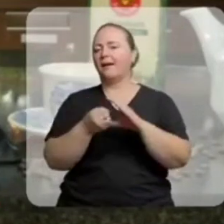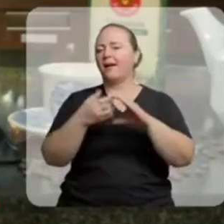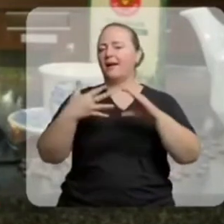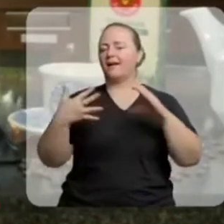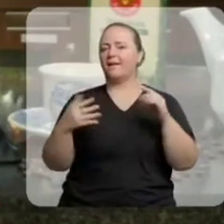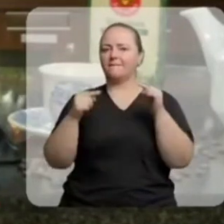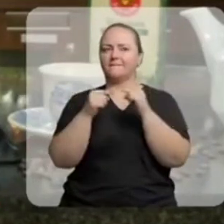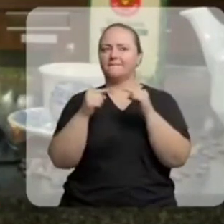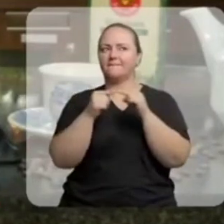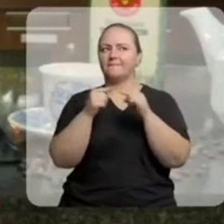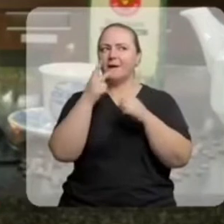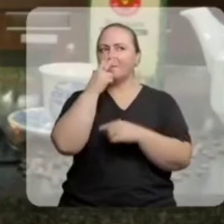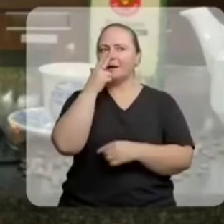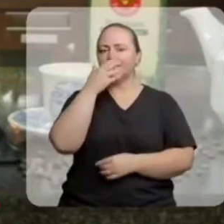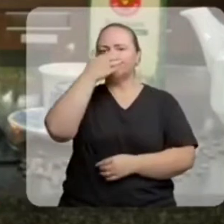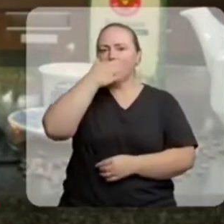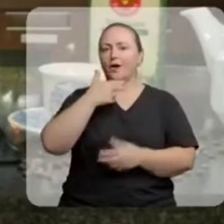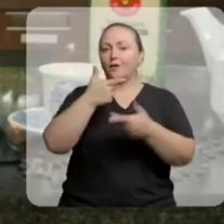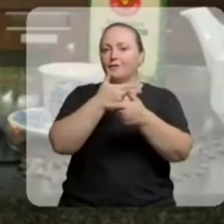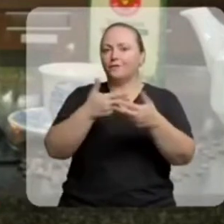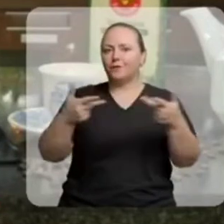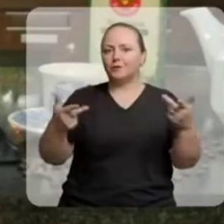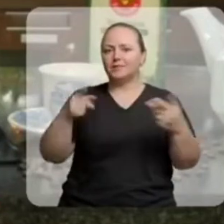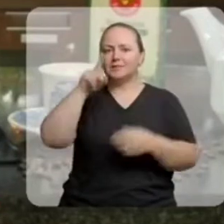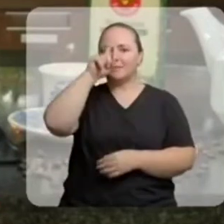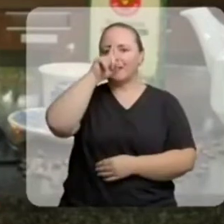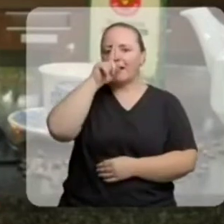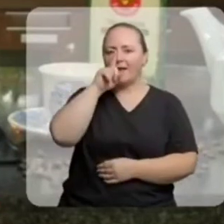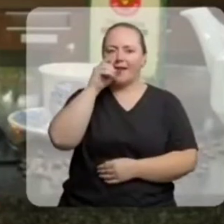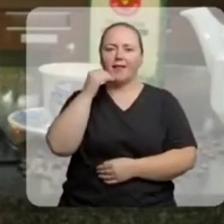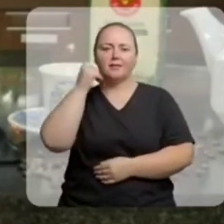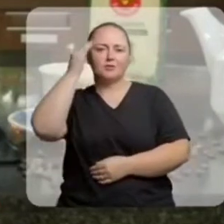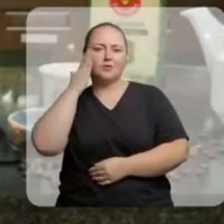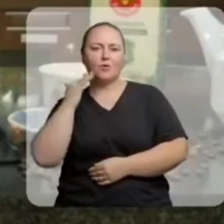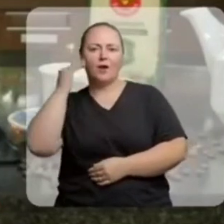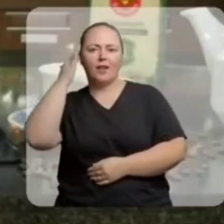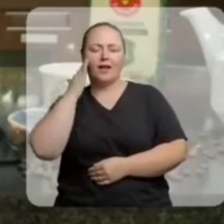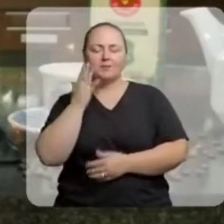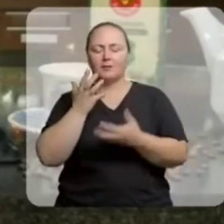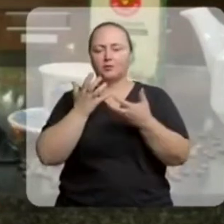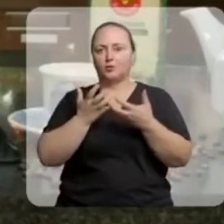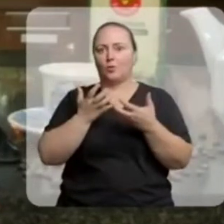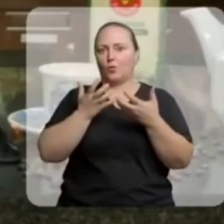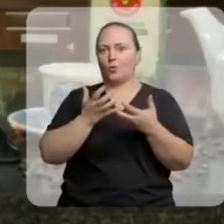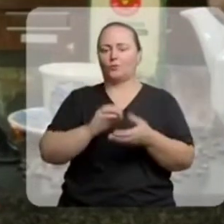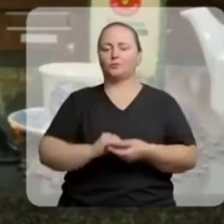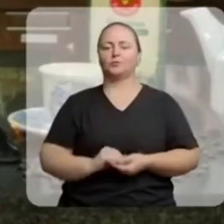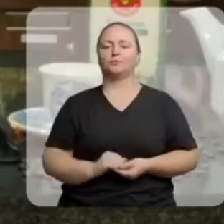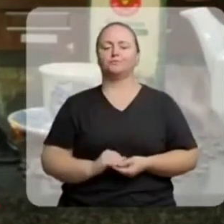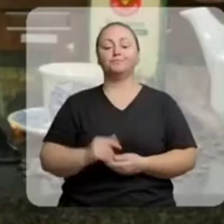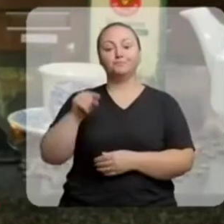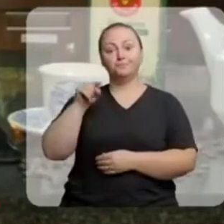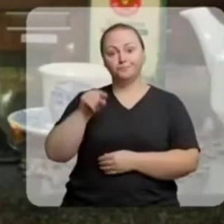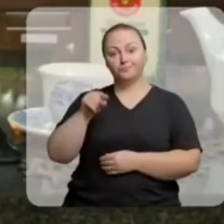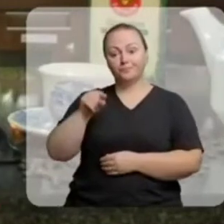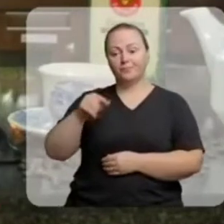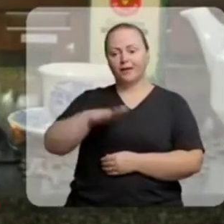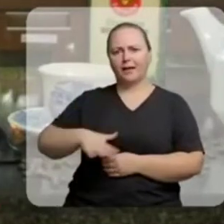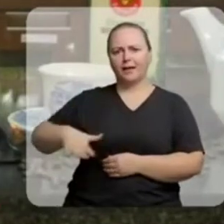de frutas amarelas e chocolate, ele é mais encorpado. Aqui ele está numa região que